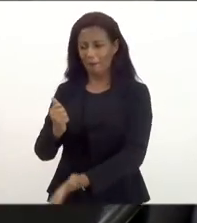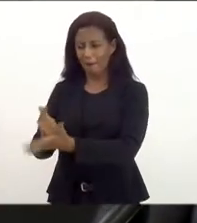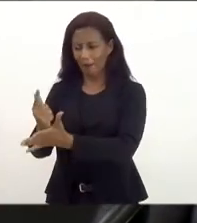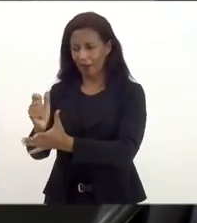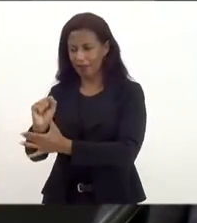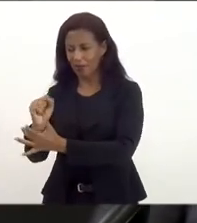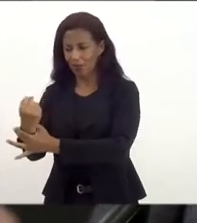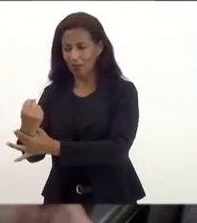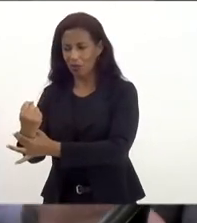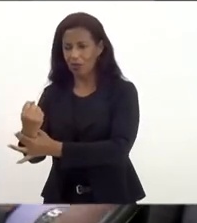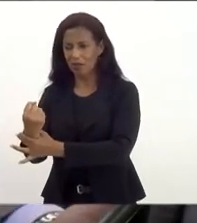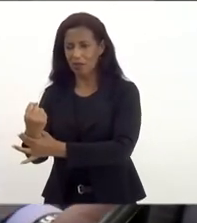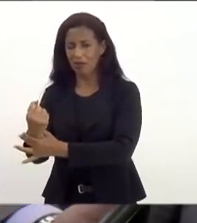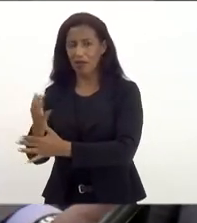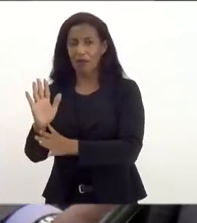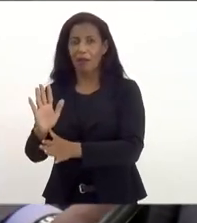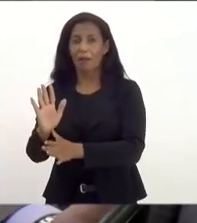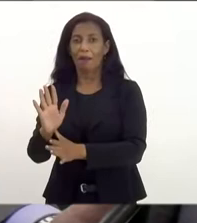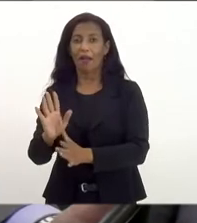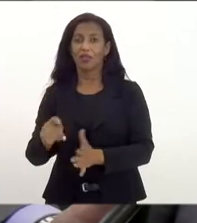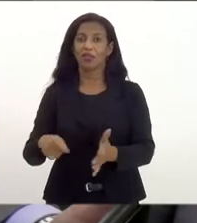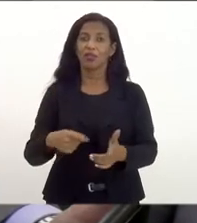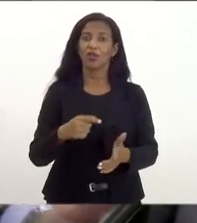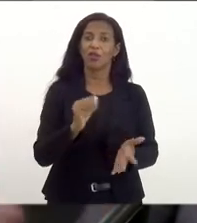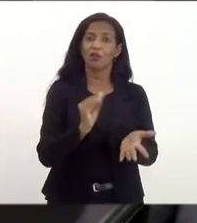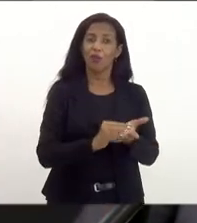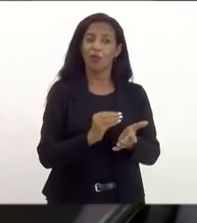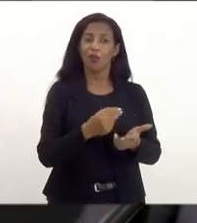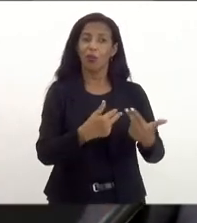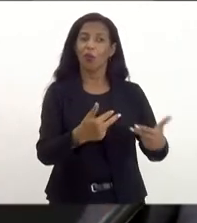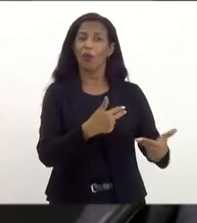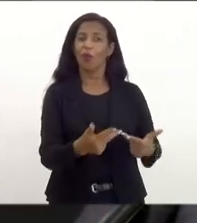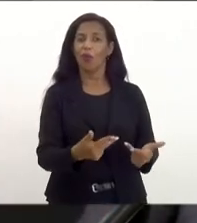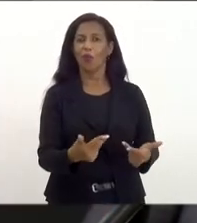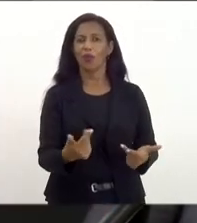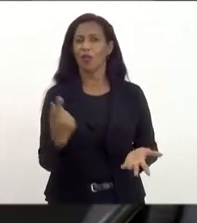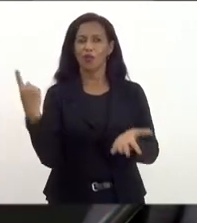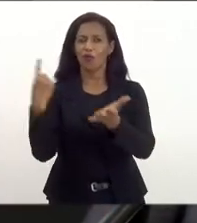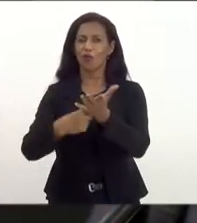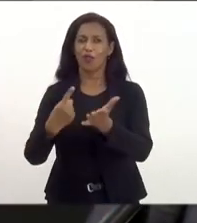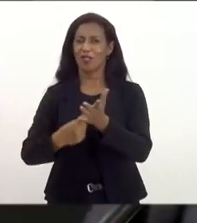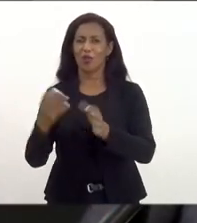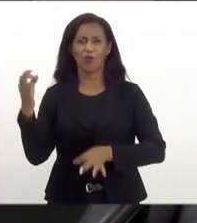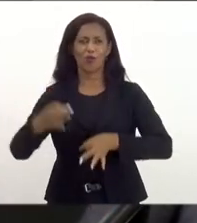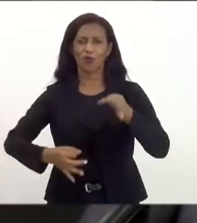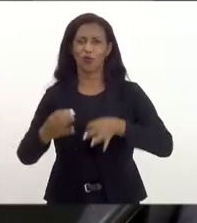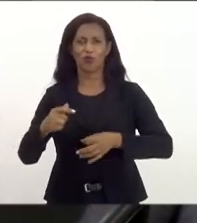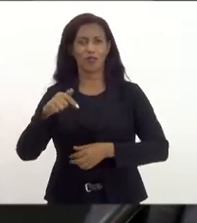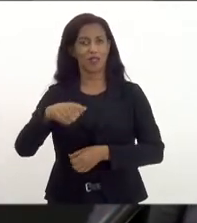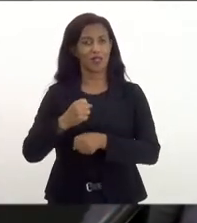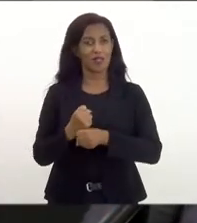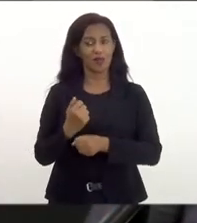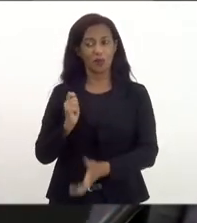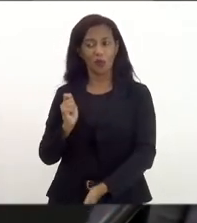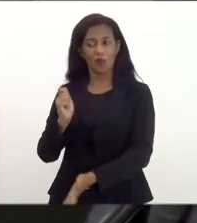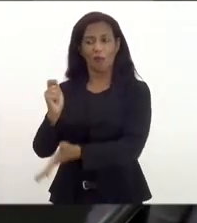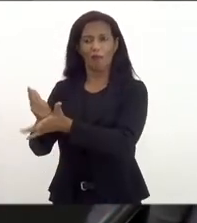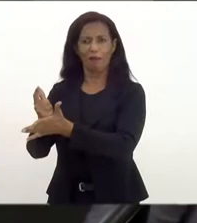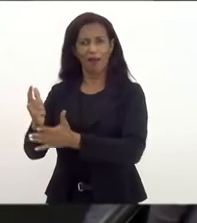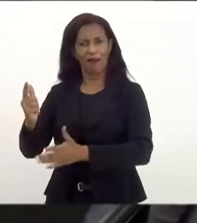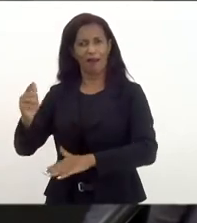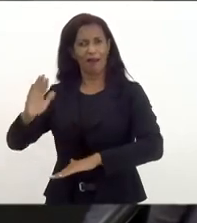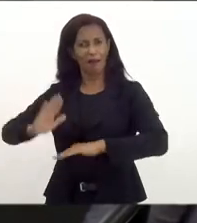segurança investimento de alguma outra coisa eu não vou fazer acordo judicial esse ano porque eu vou pagar o